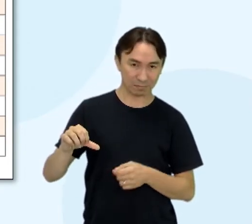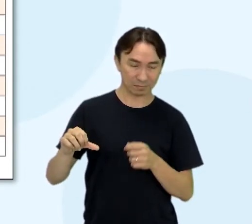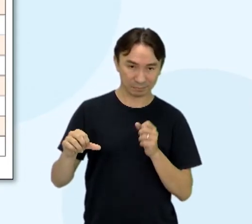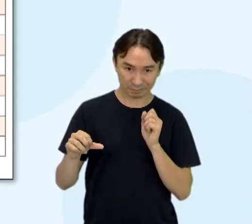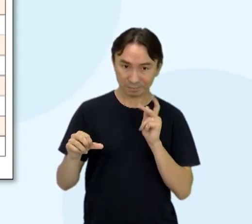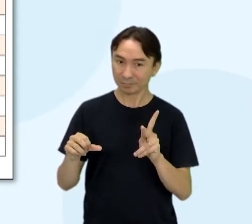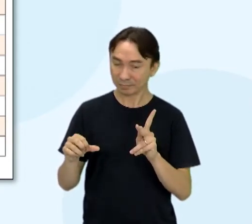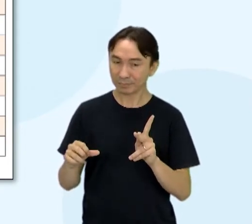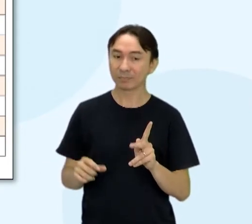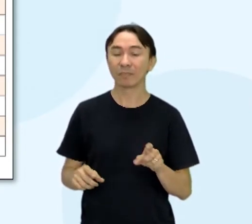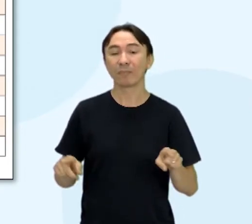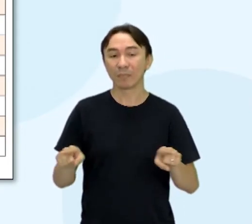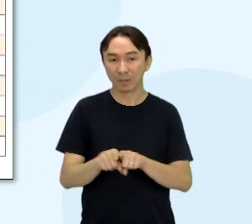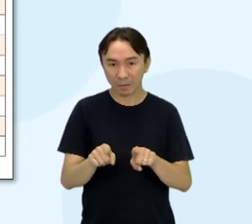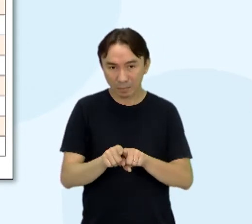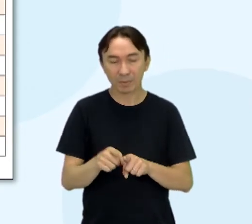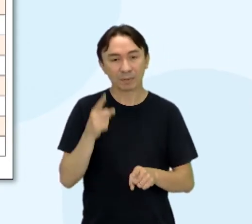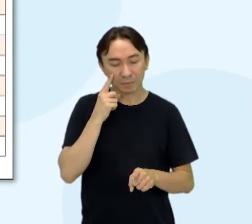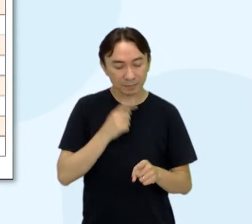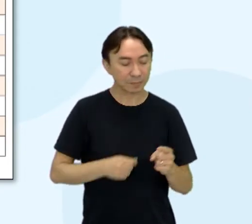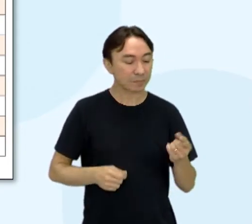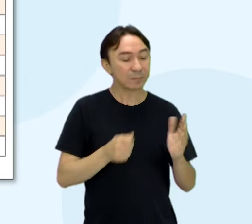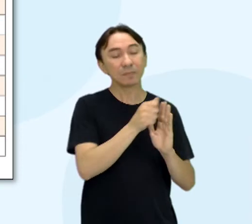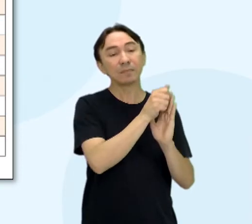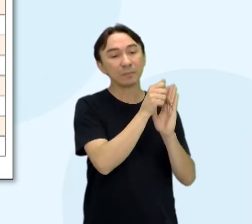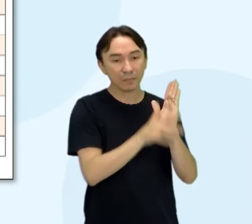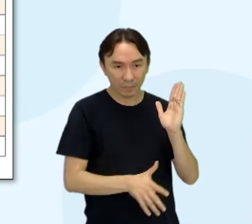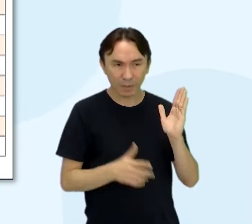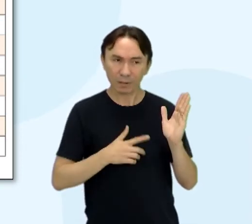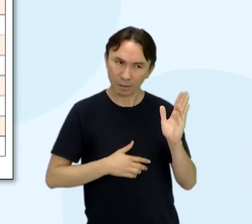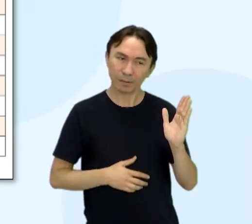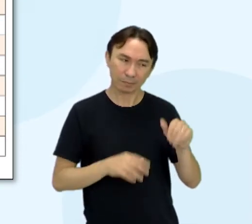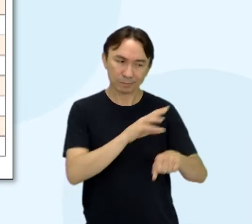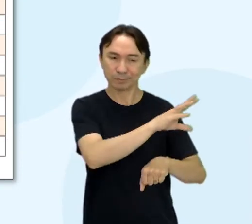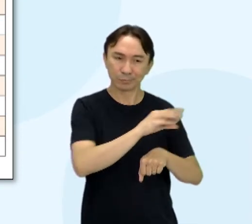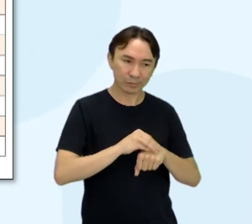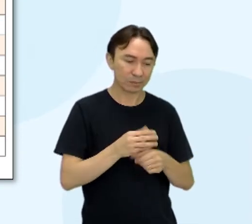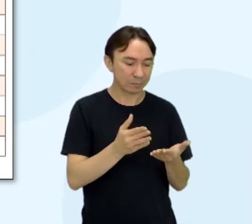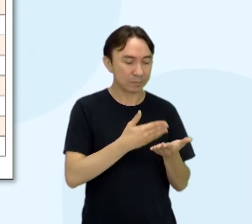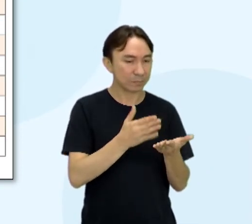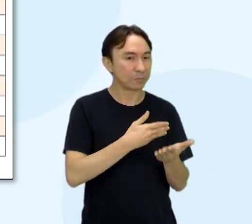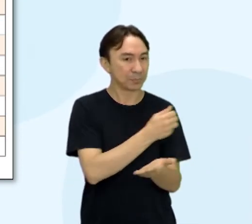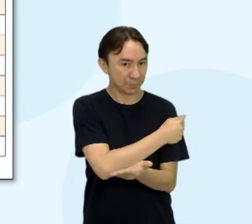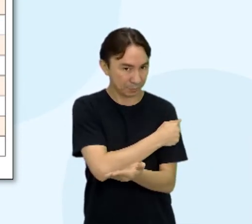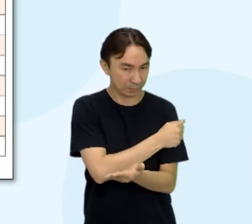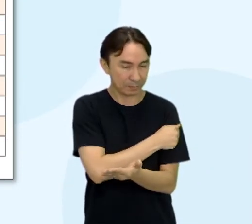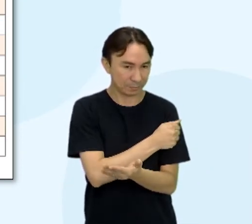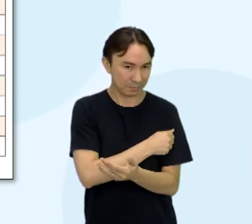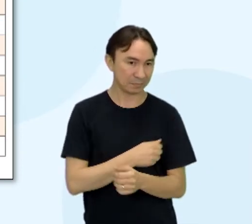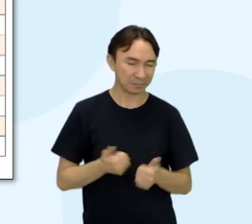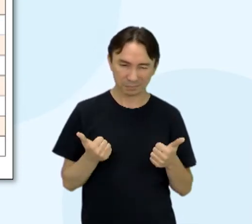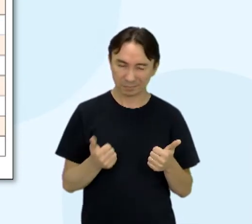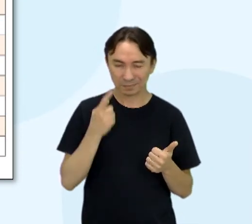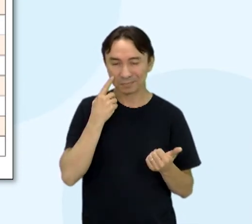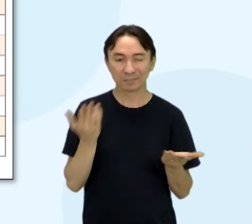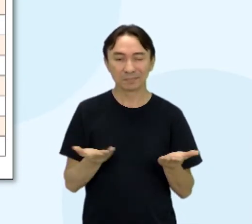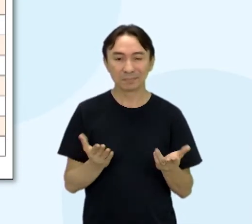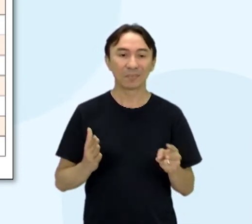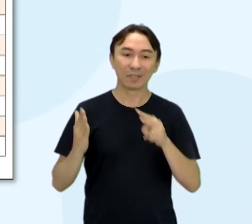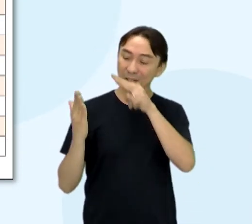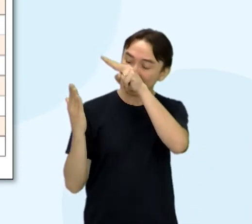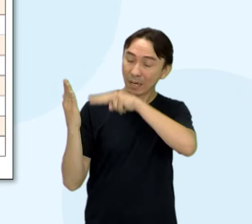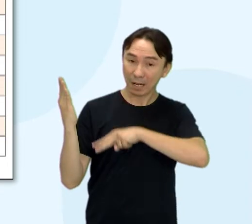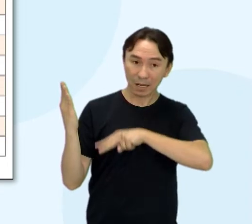atividade também foi extraída lá do currículo em ação. Vamos fazer a leitura? Ok. Agora é a sua vez. E aí eu vou deixar